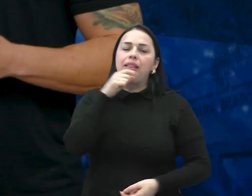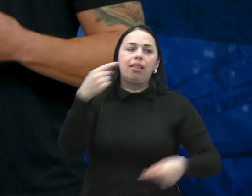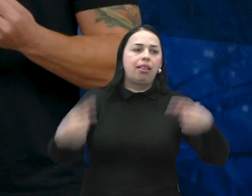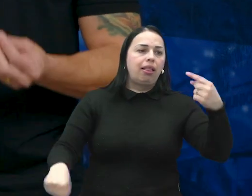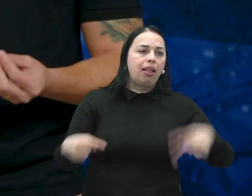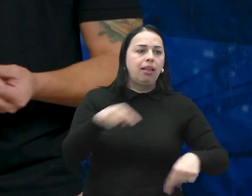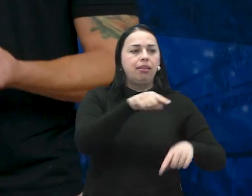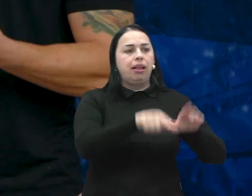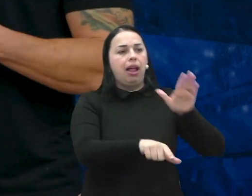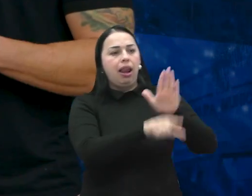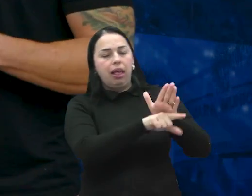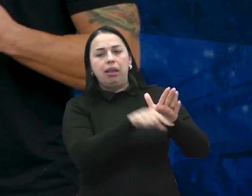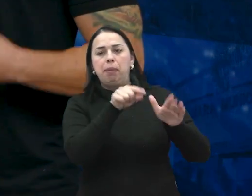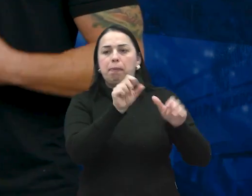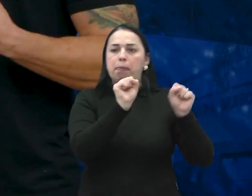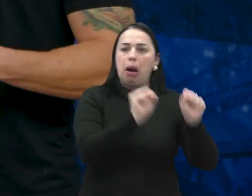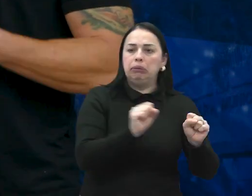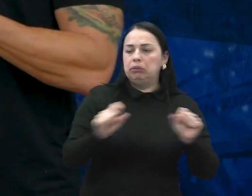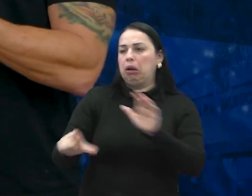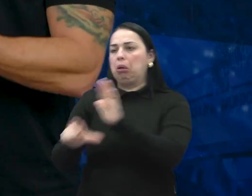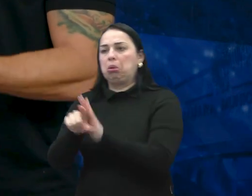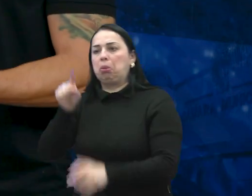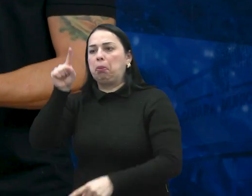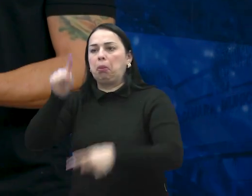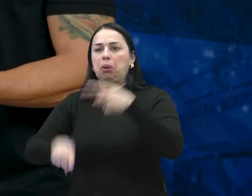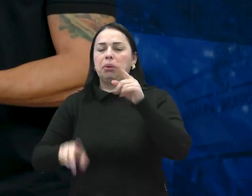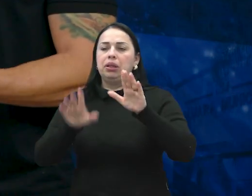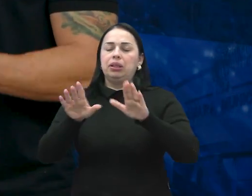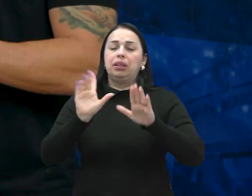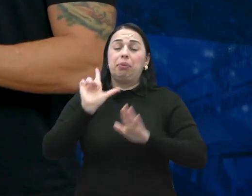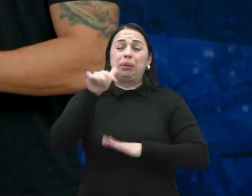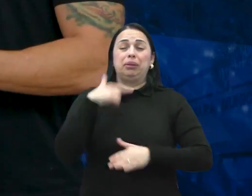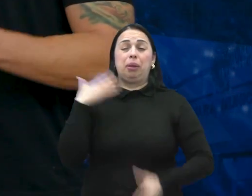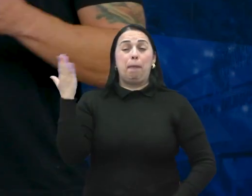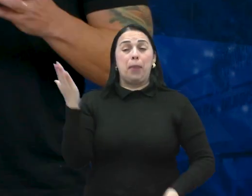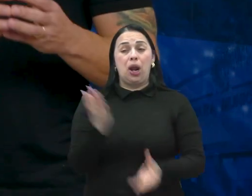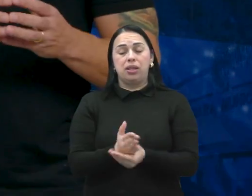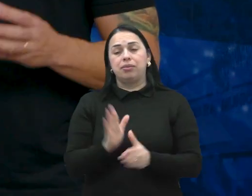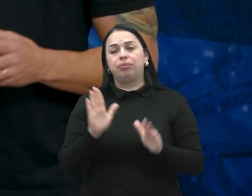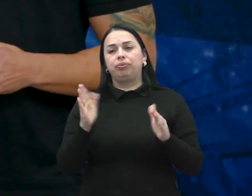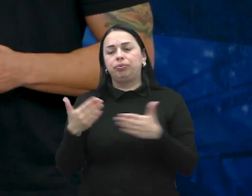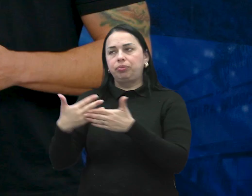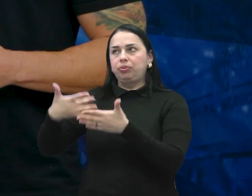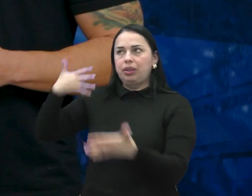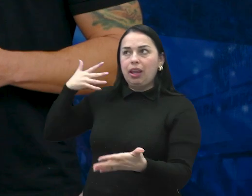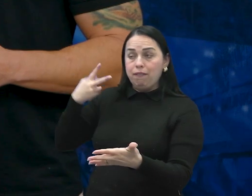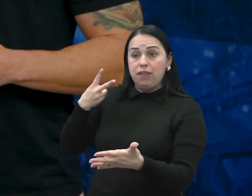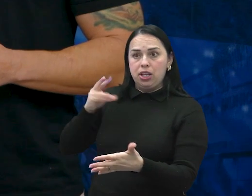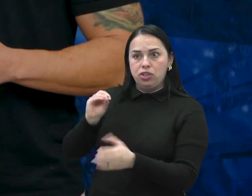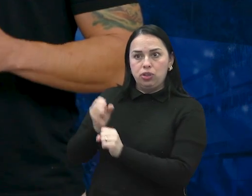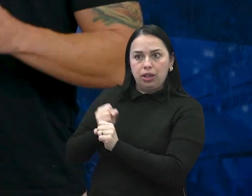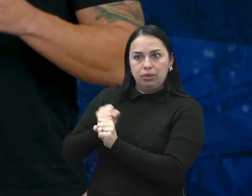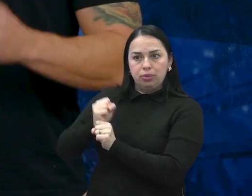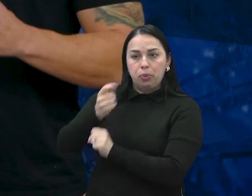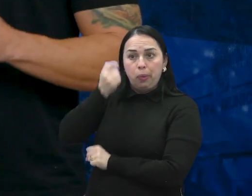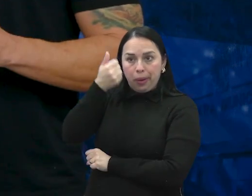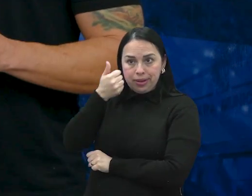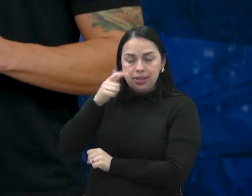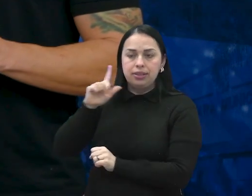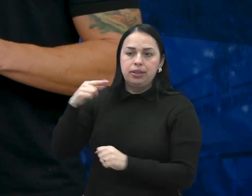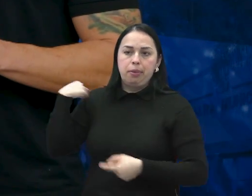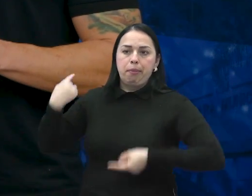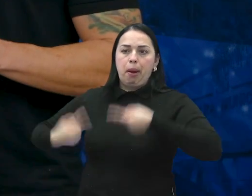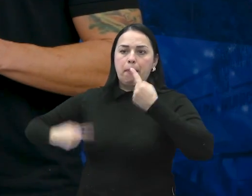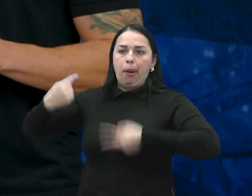né? Tem a lei que pega, a lei que não pega, e tudo acaba sendo discutido na justiça. Então lá atrás, né, há quase 20 anos atrás, existia muito